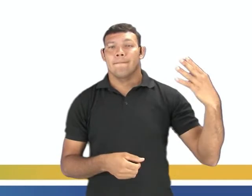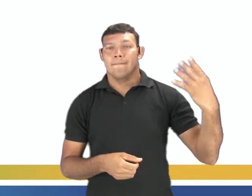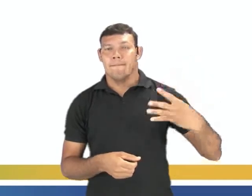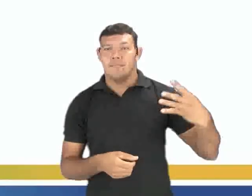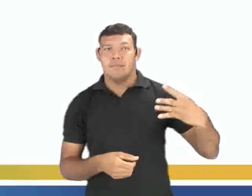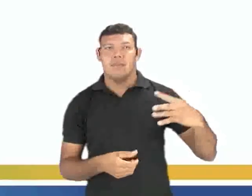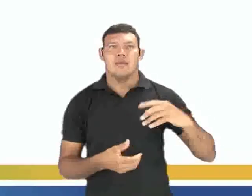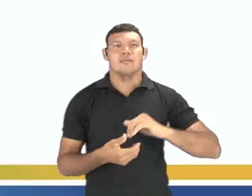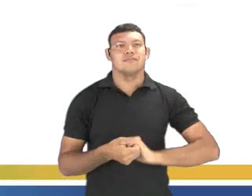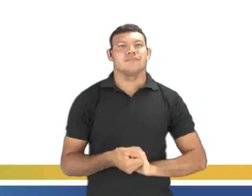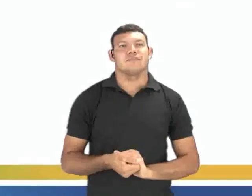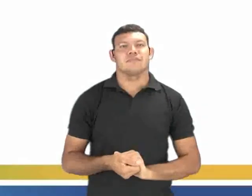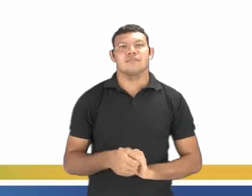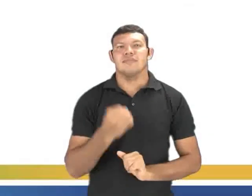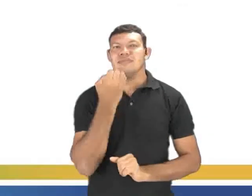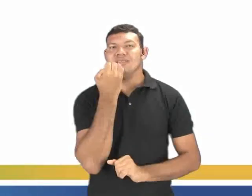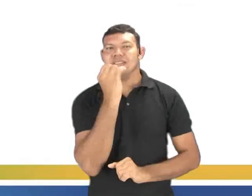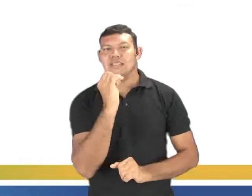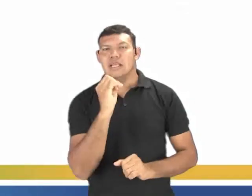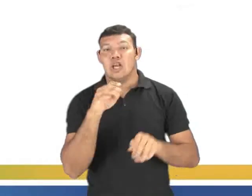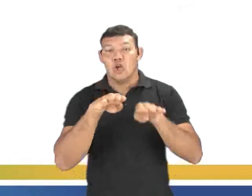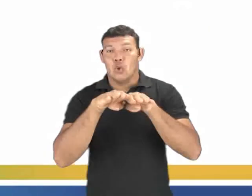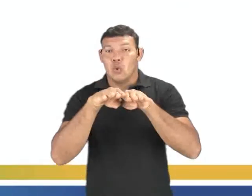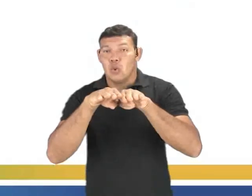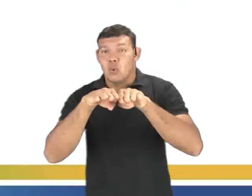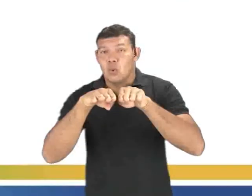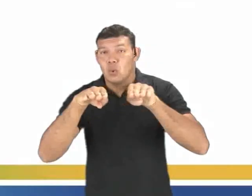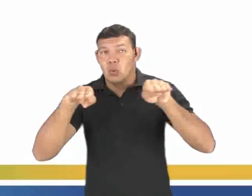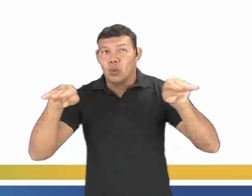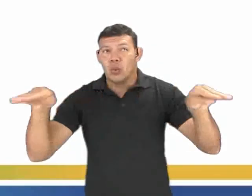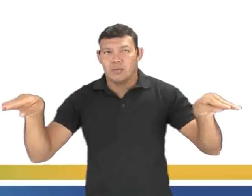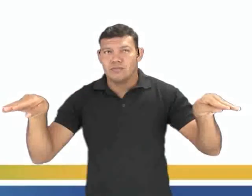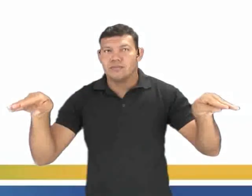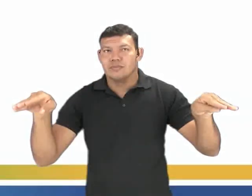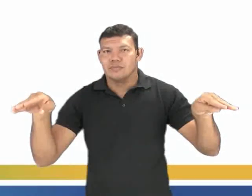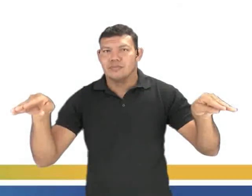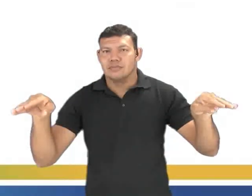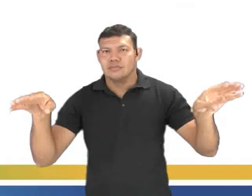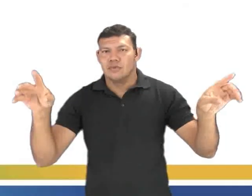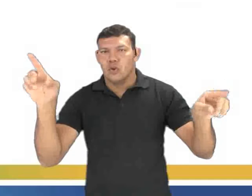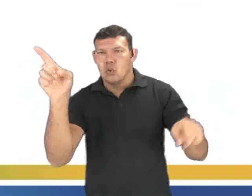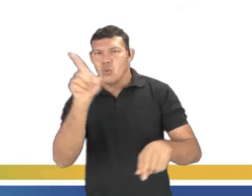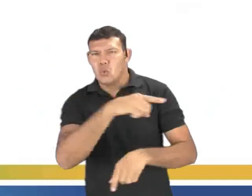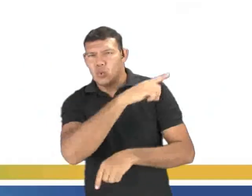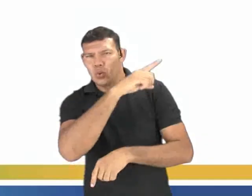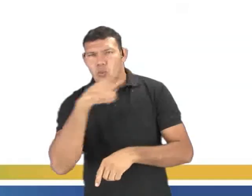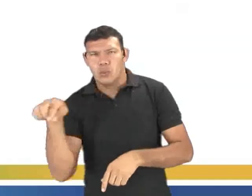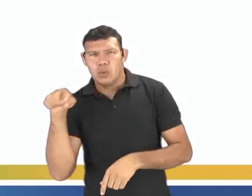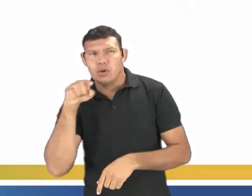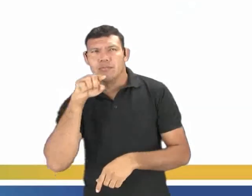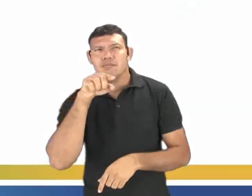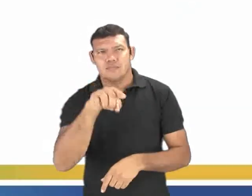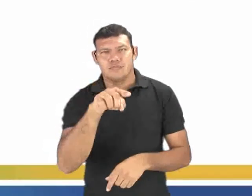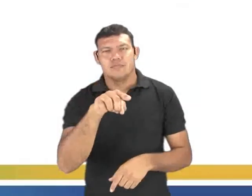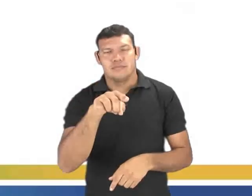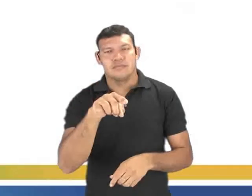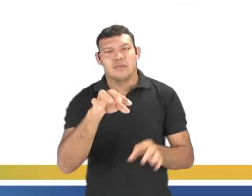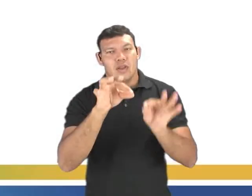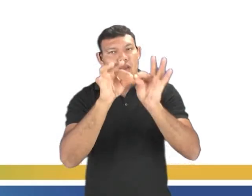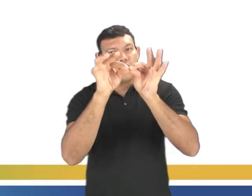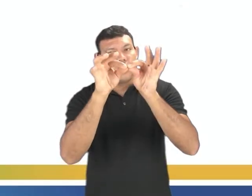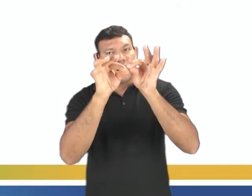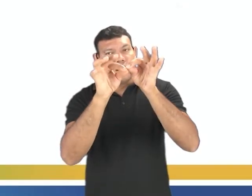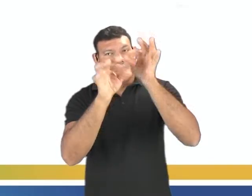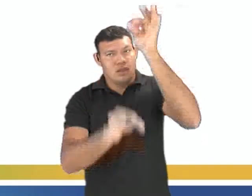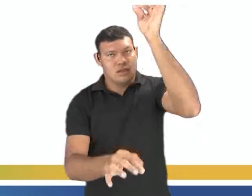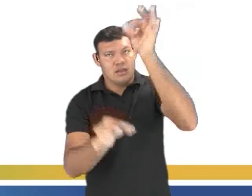validada. A quarta propriedade: se um plano intersecta dois planos paralelos, as intersecções são